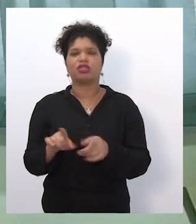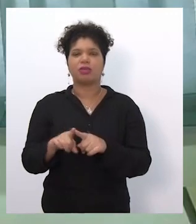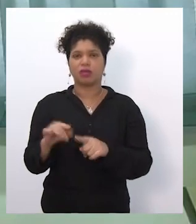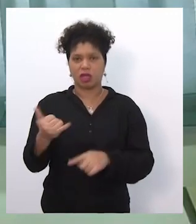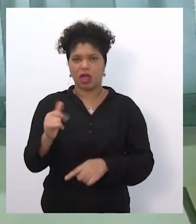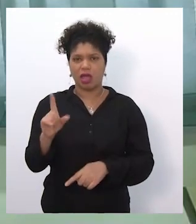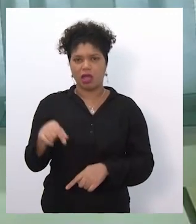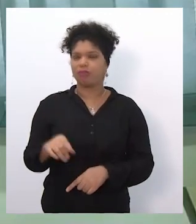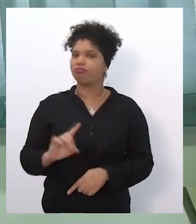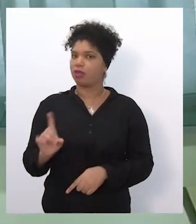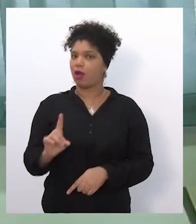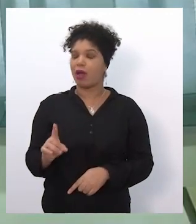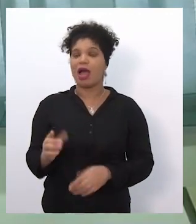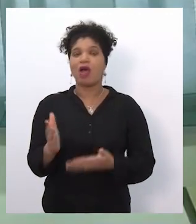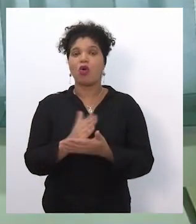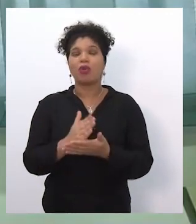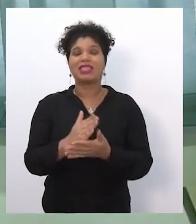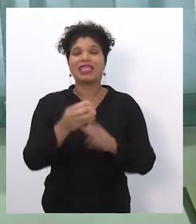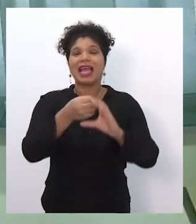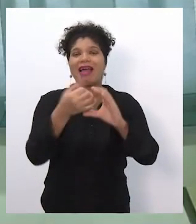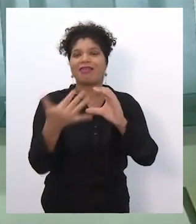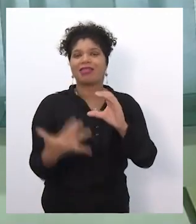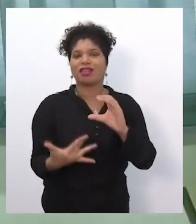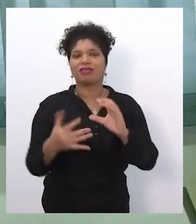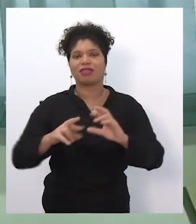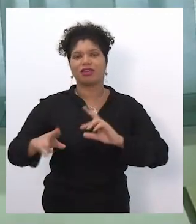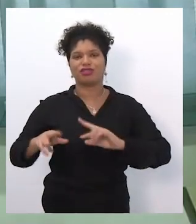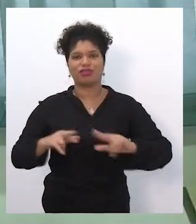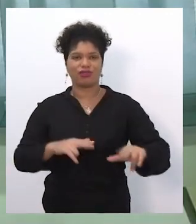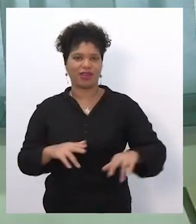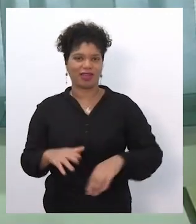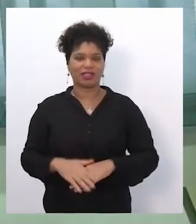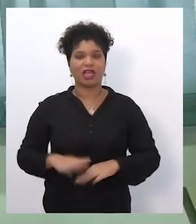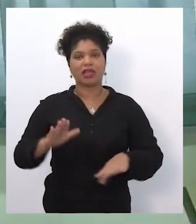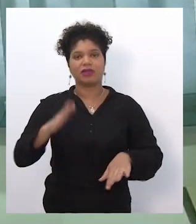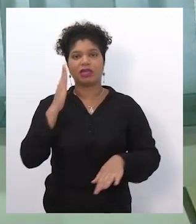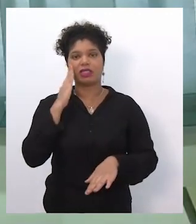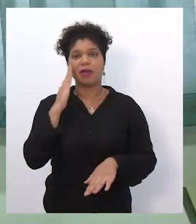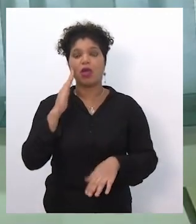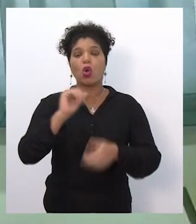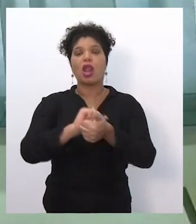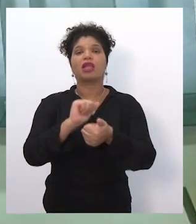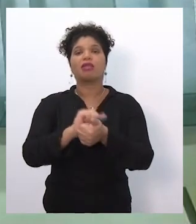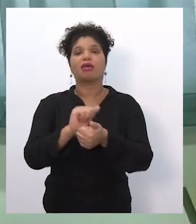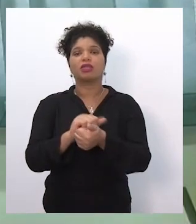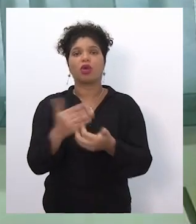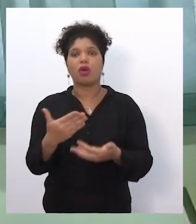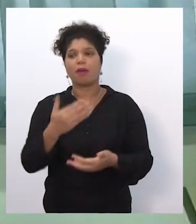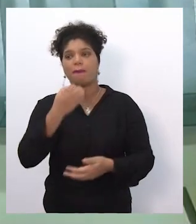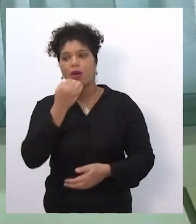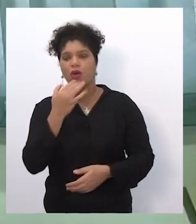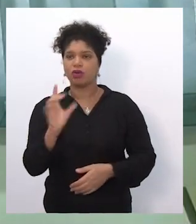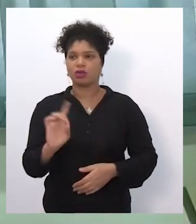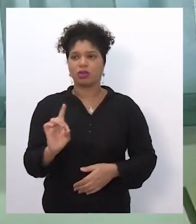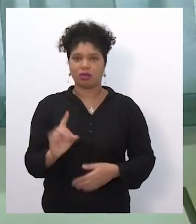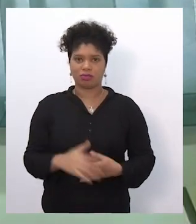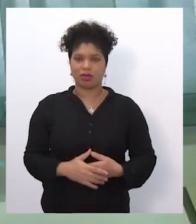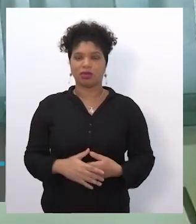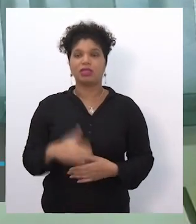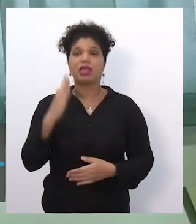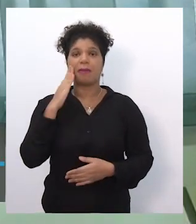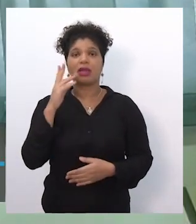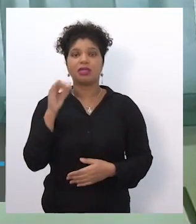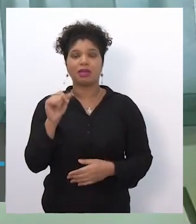Ela tem qualidade de equipamentos também diferentes nela, tá? Você tem